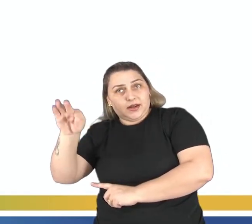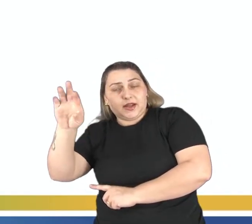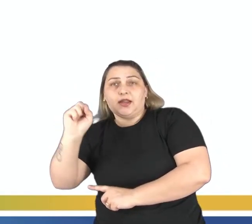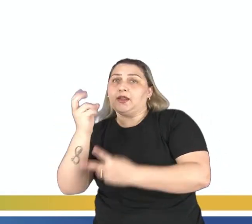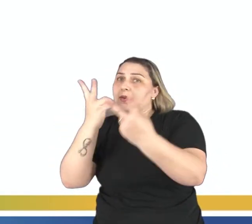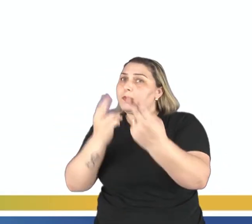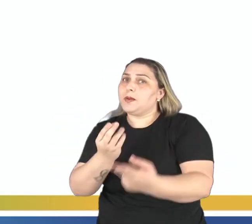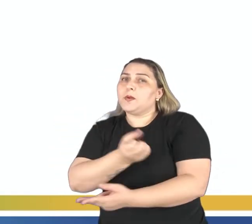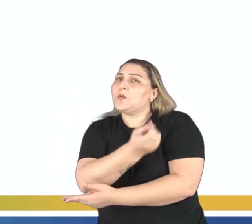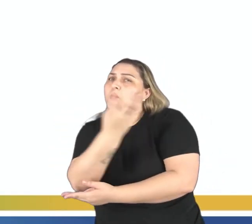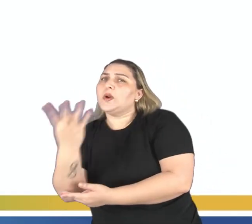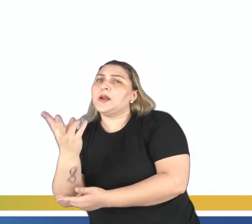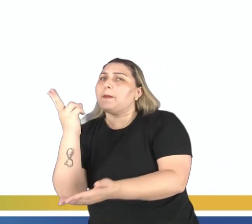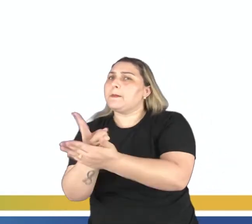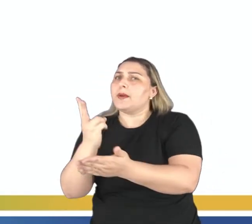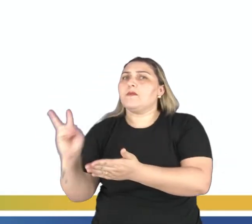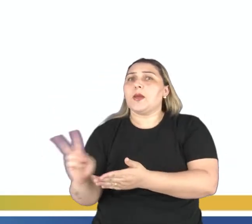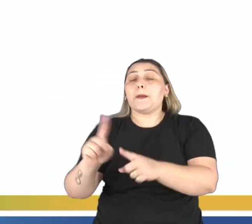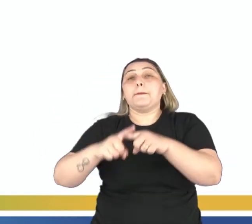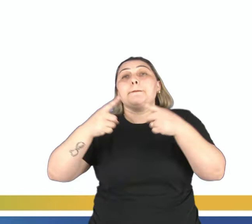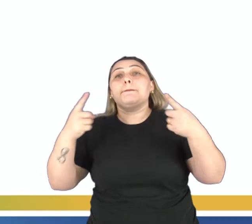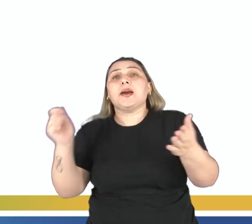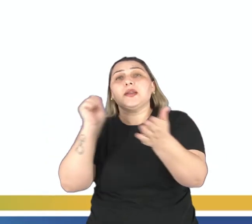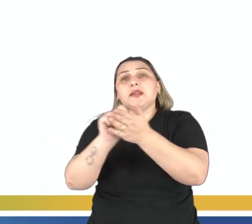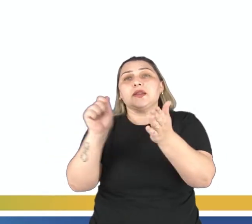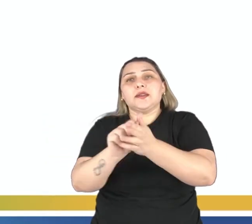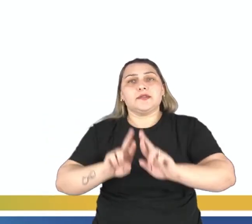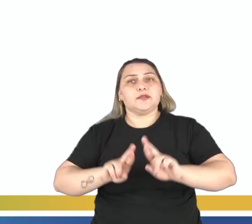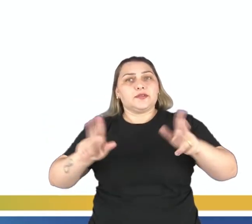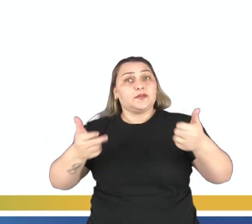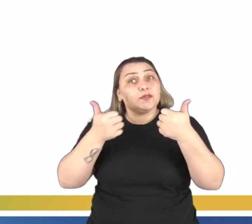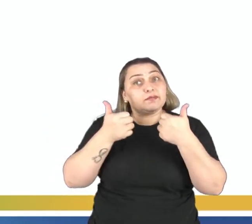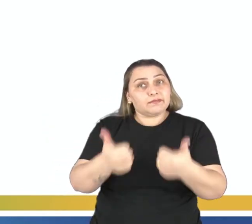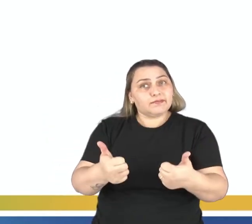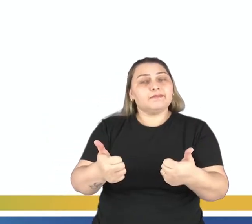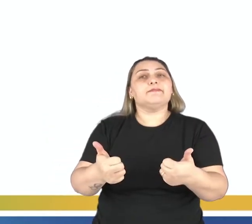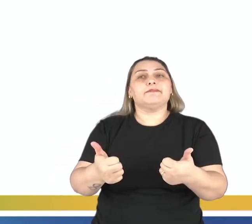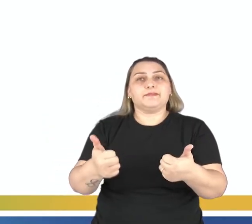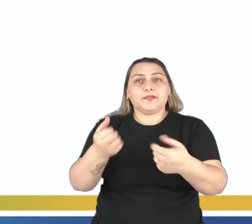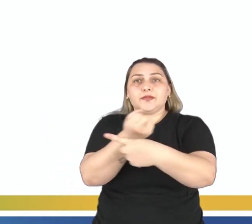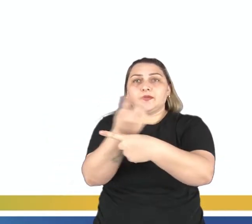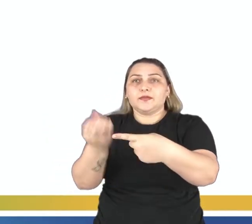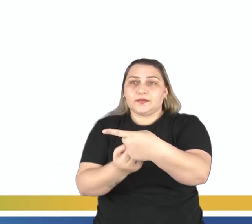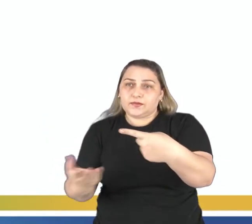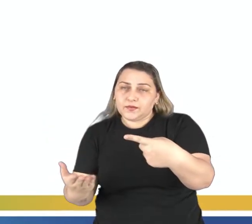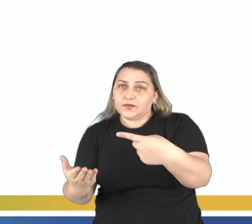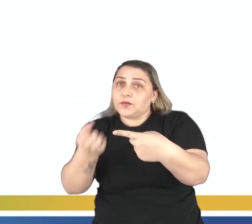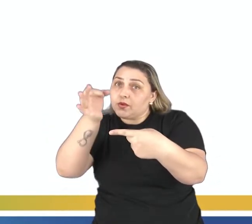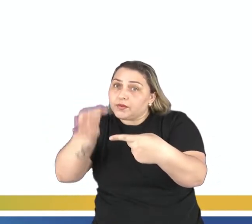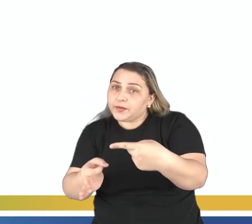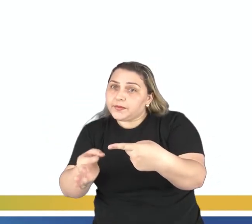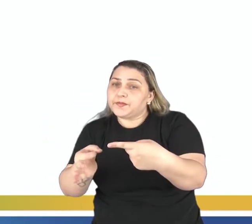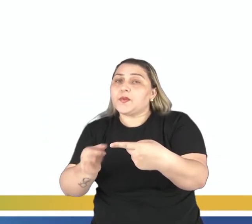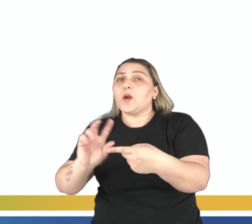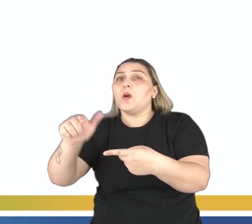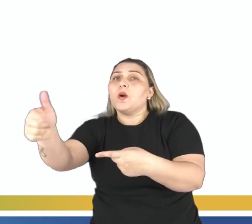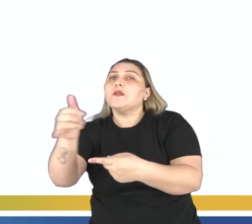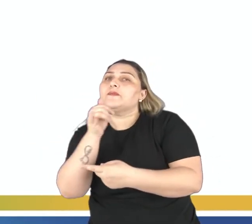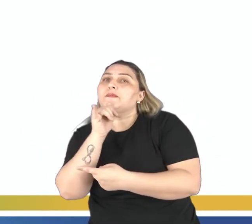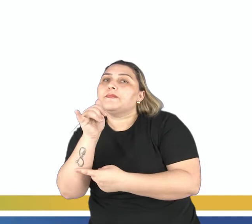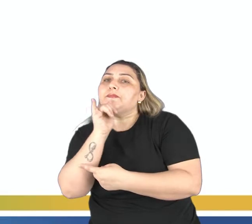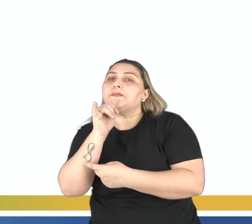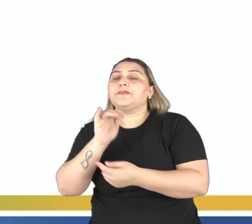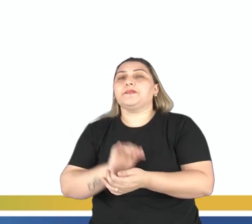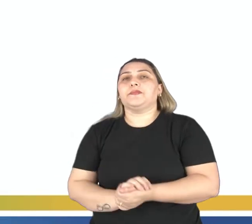quantidade, o mesmo valor, porém são escritas de maneira diferente. Isso que é uma fração equivalente, certo? Um outro exemplo,